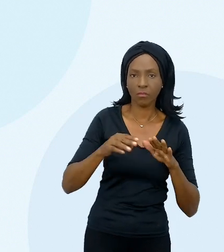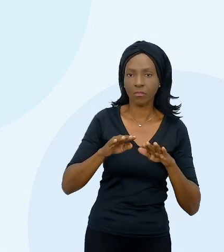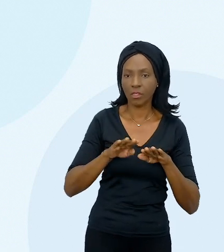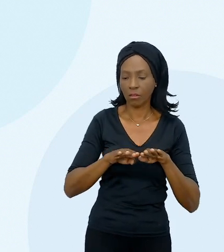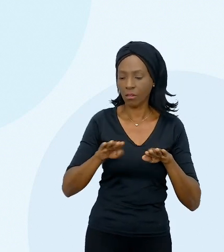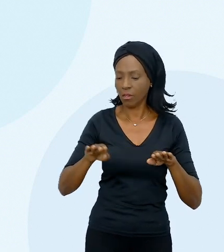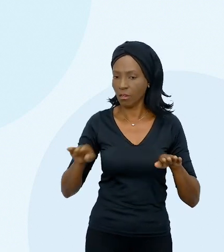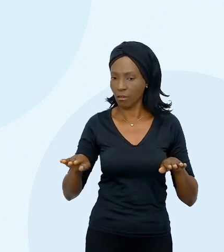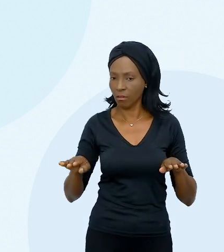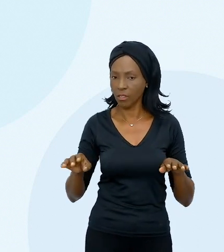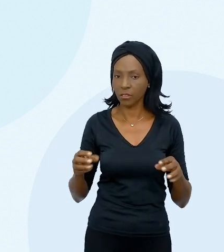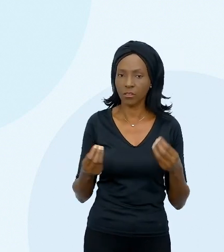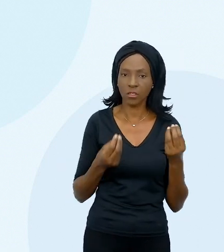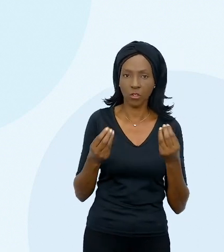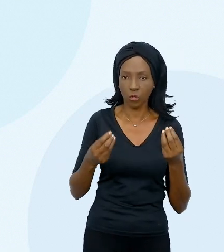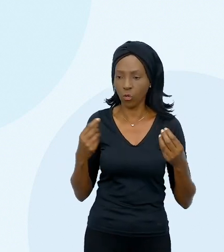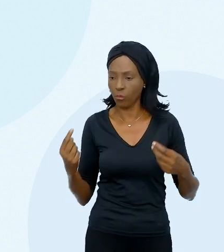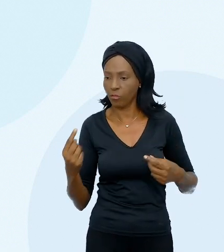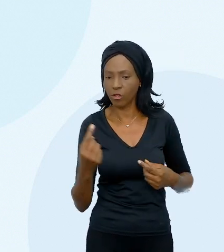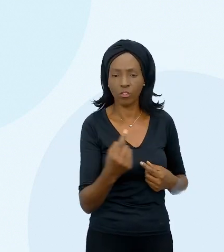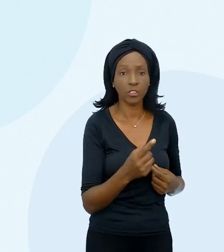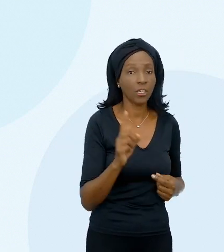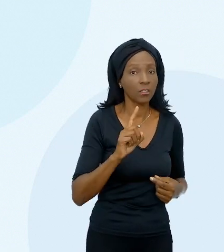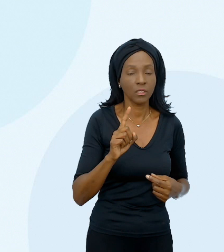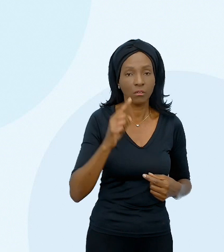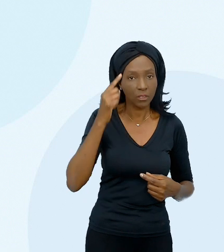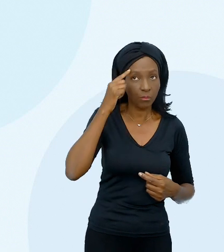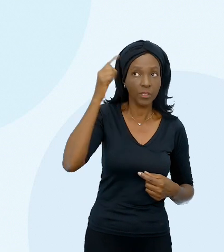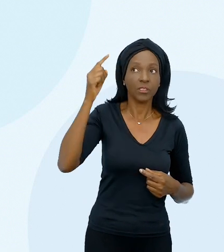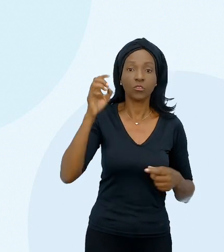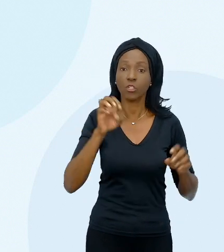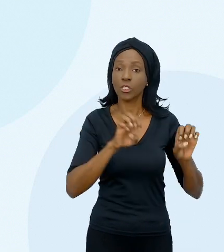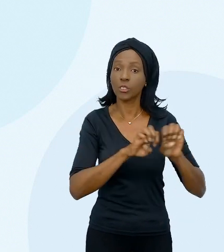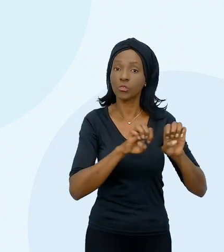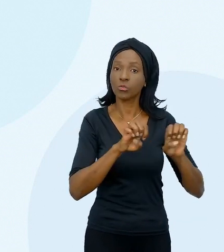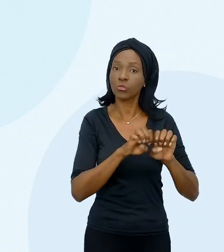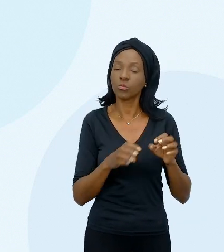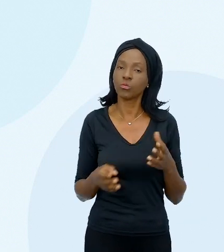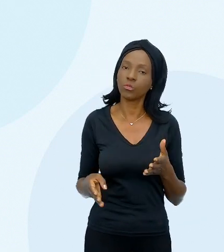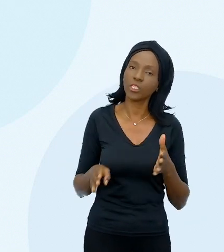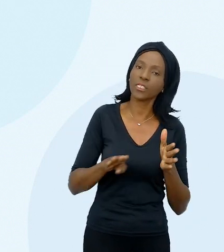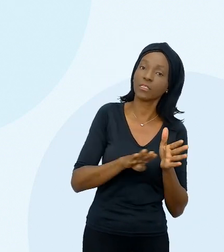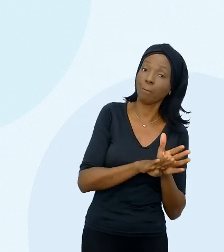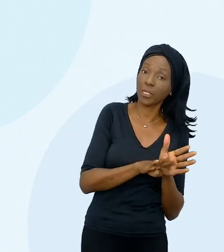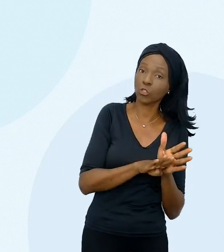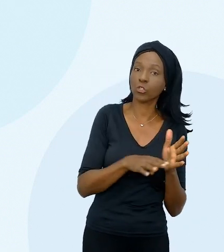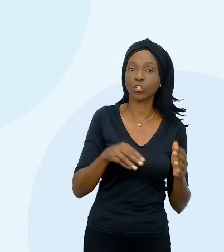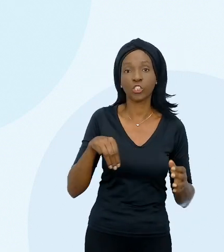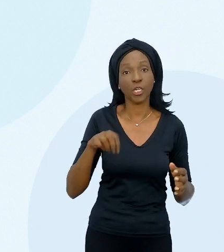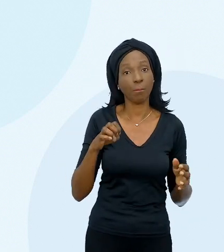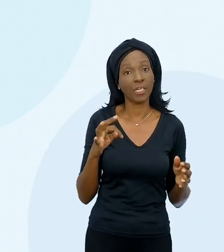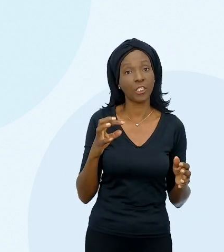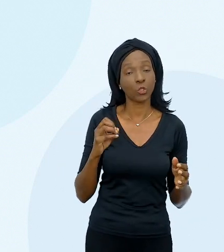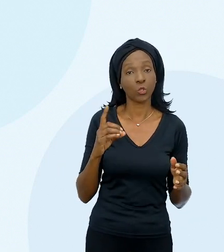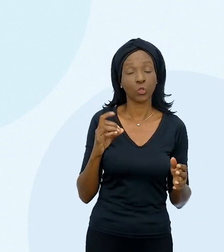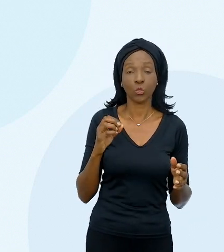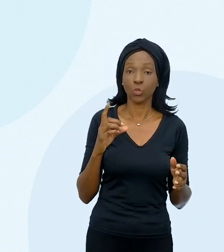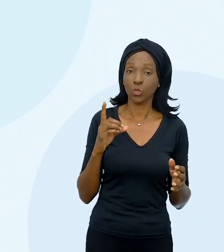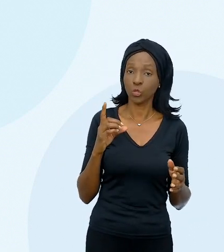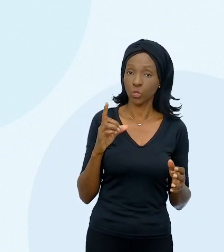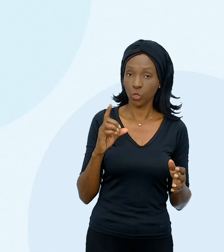está pensando, item a item, na questão estruturante da metodologia. Então, a metodologia ela é estruturada e ela tem